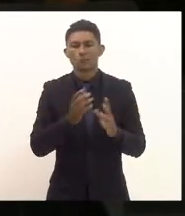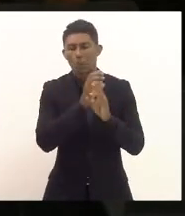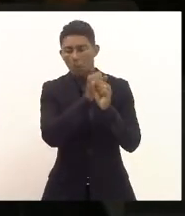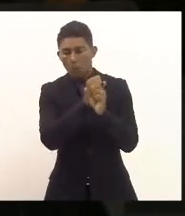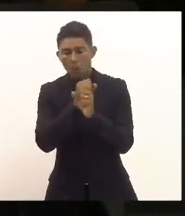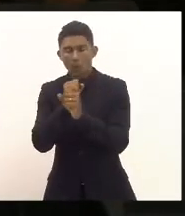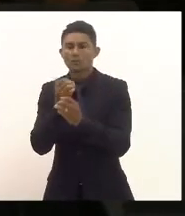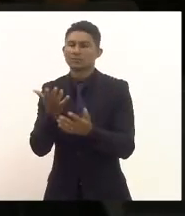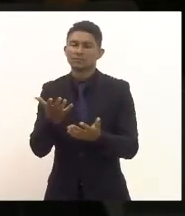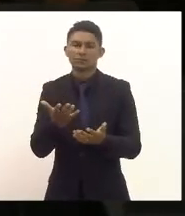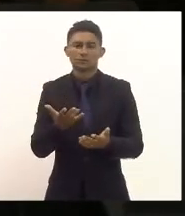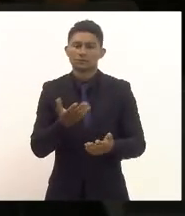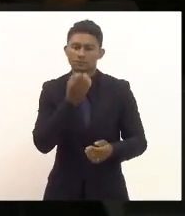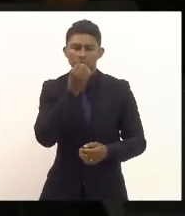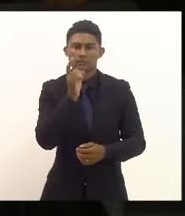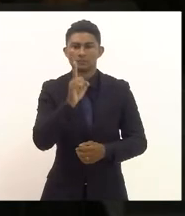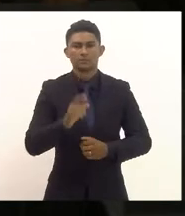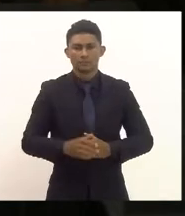é